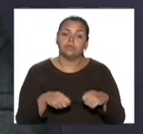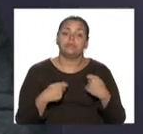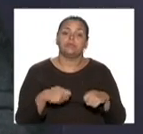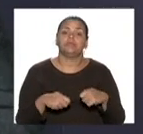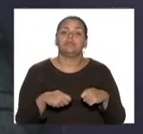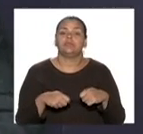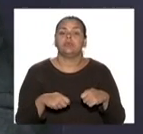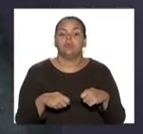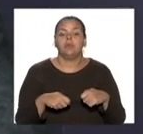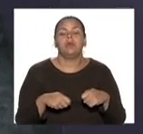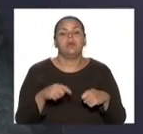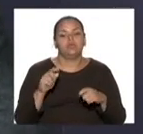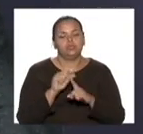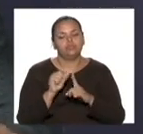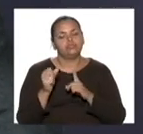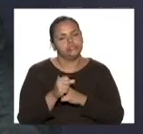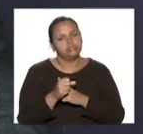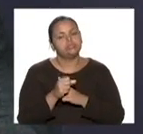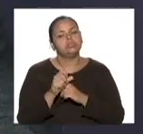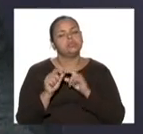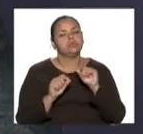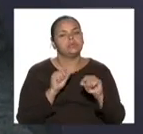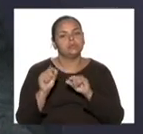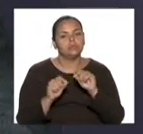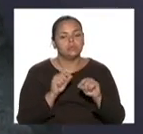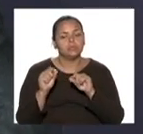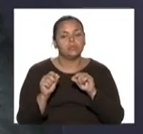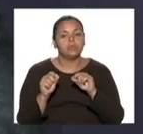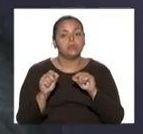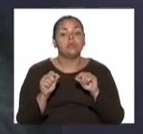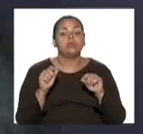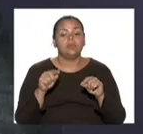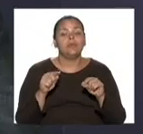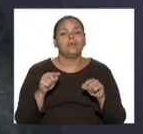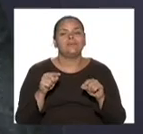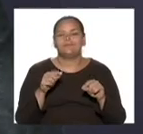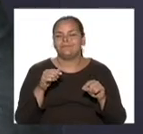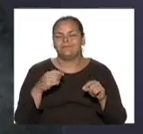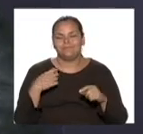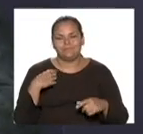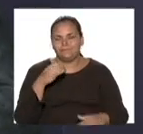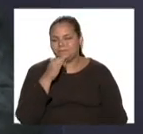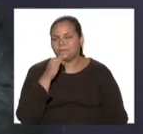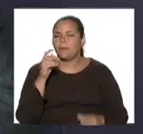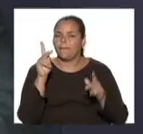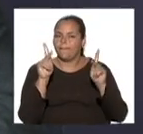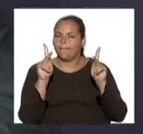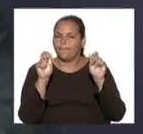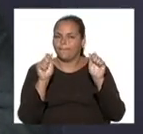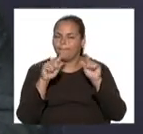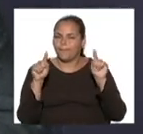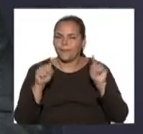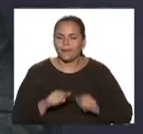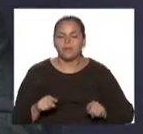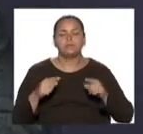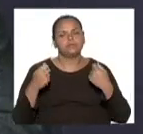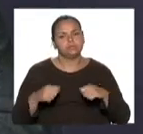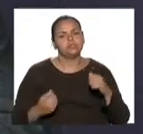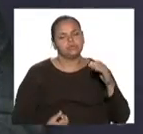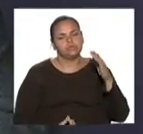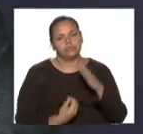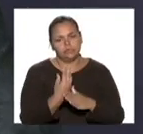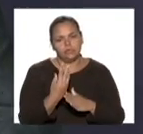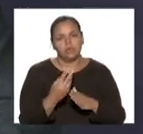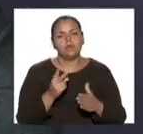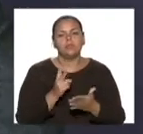precisa levar à sociedade que uma ambiência de paz ela precisa ser